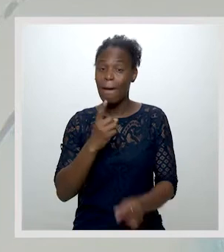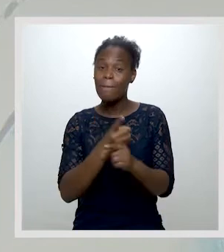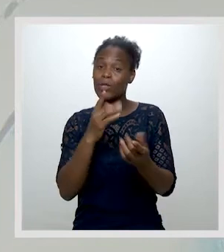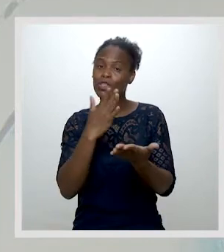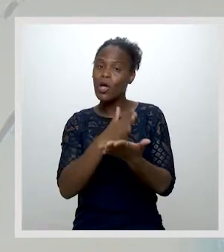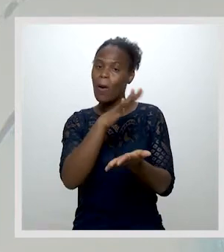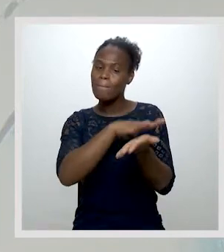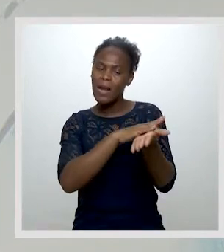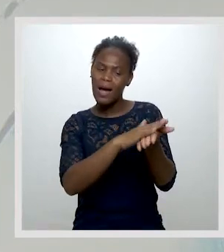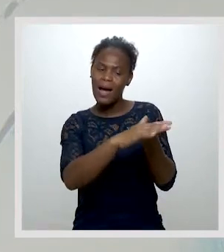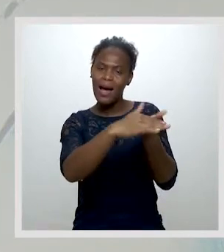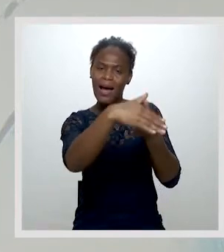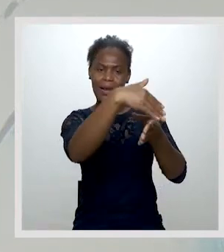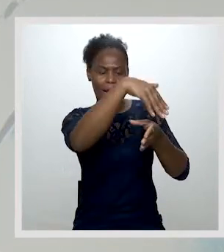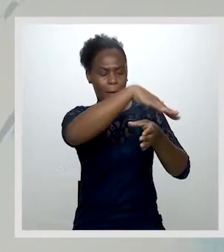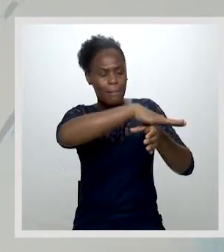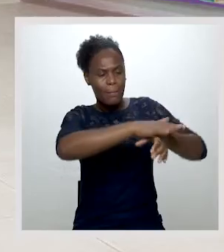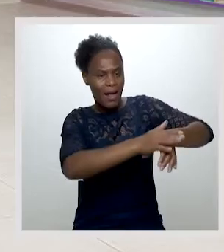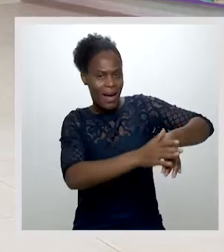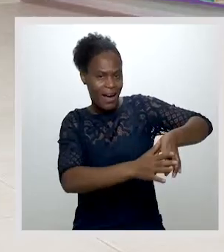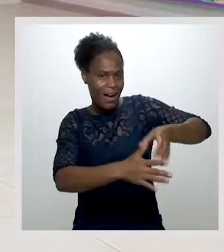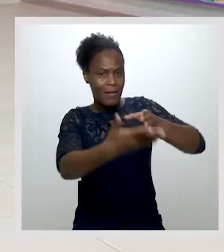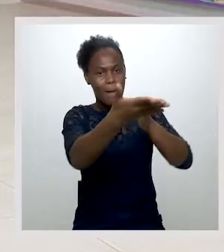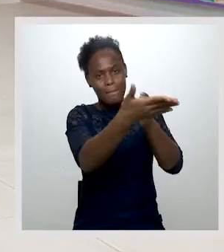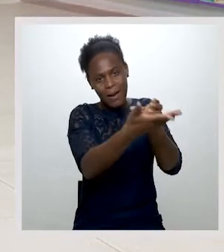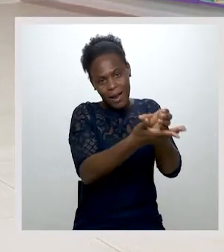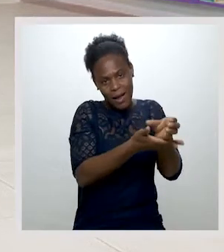verdade. Vou-vos mostrar um cubo.